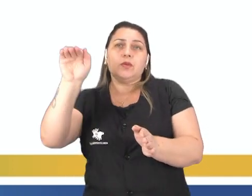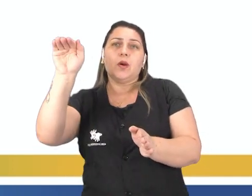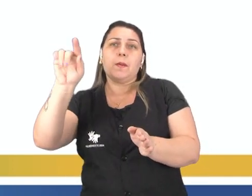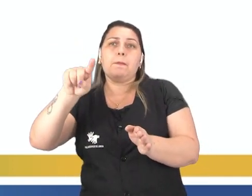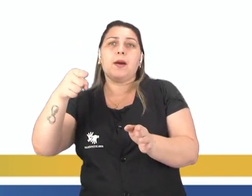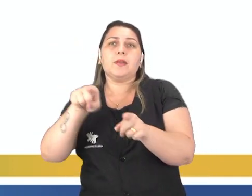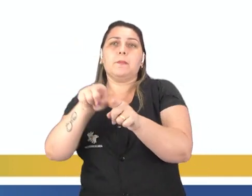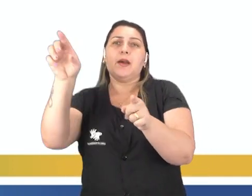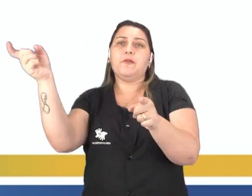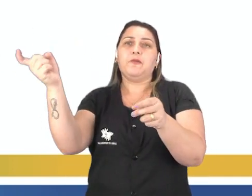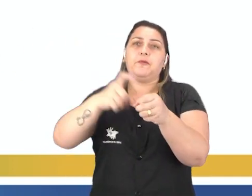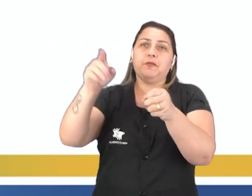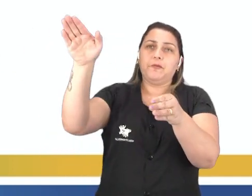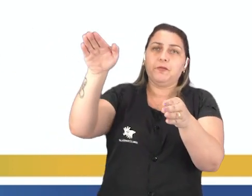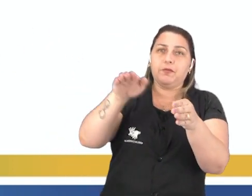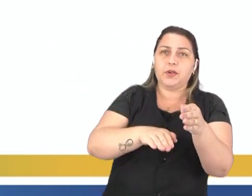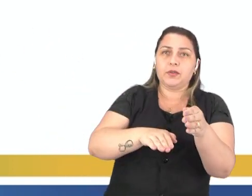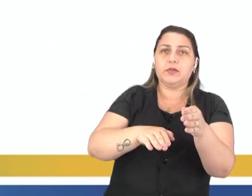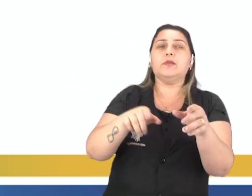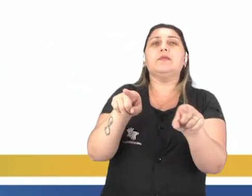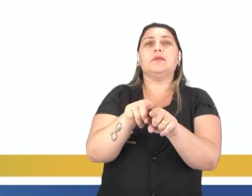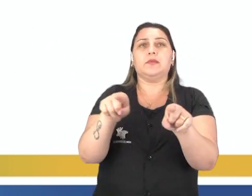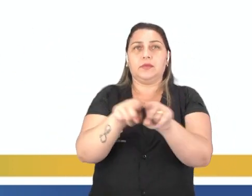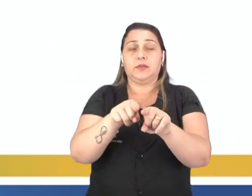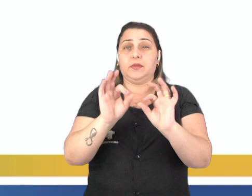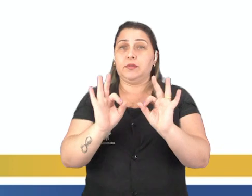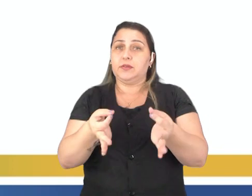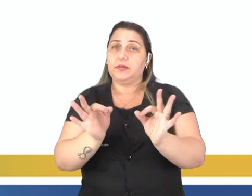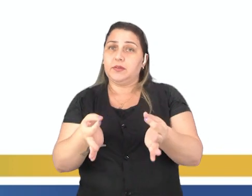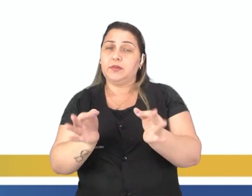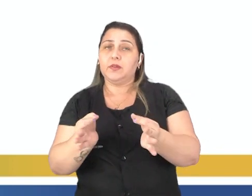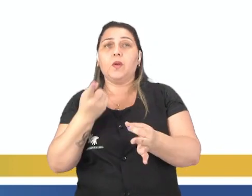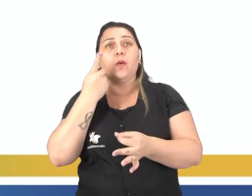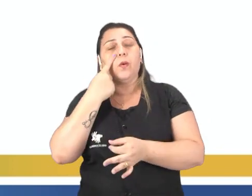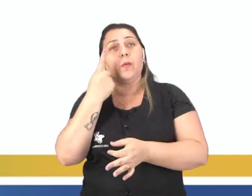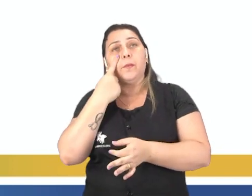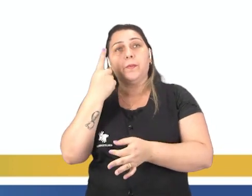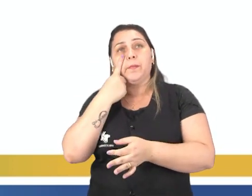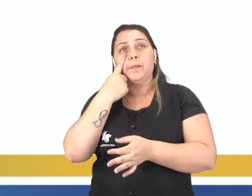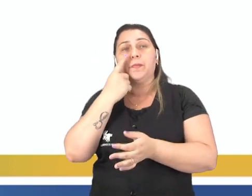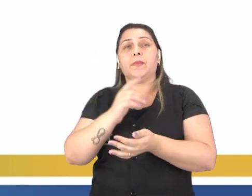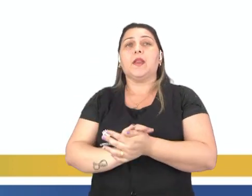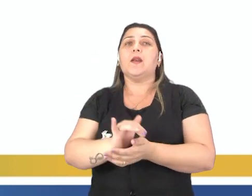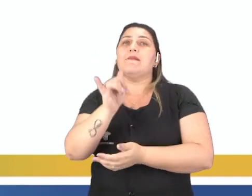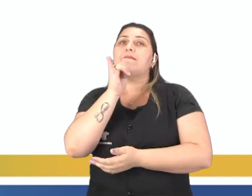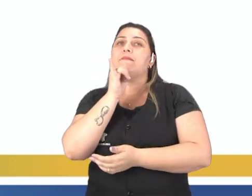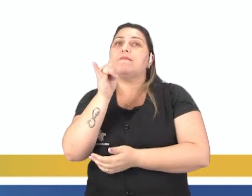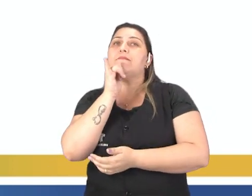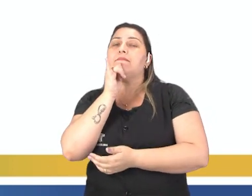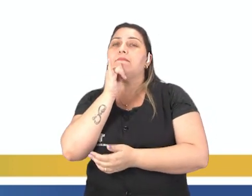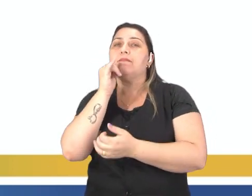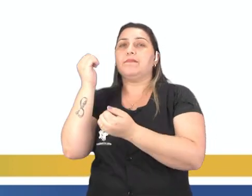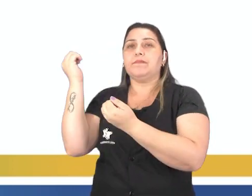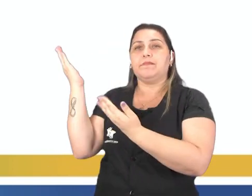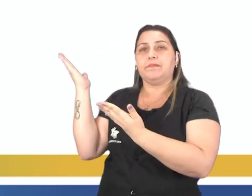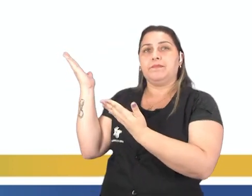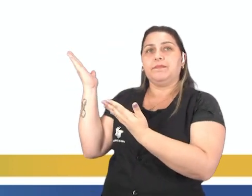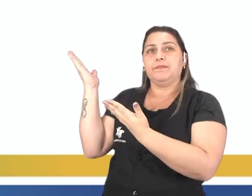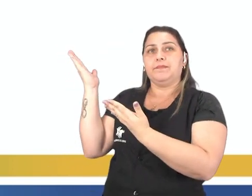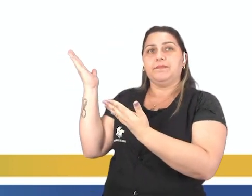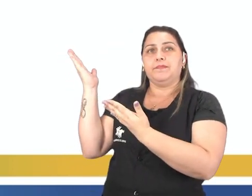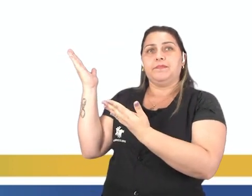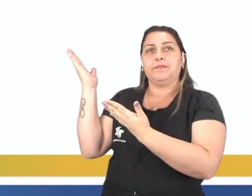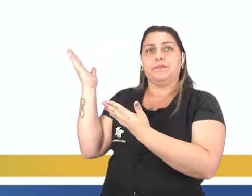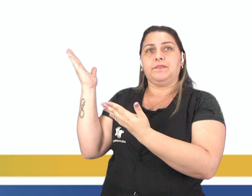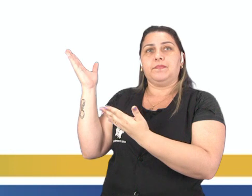também quando ela volta, quando ela desce, certo? Ó, esse exemplo que você tem aí na tela, acompanha